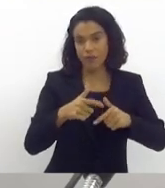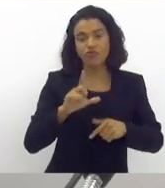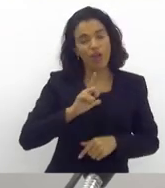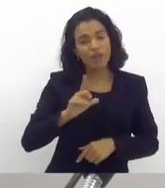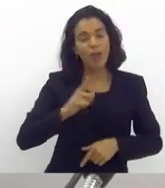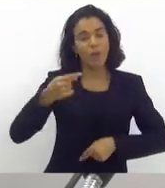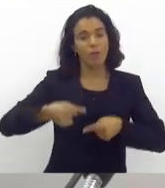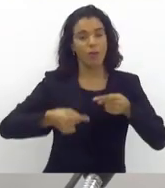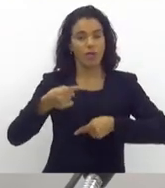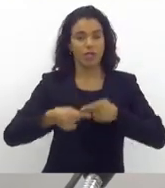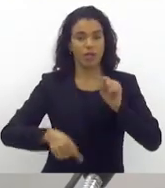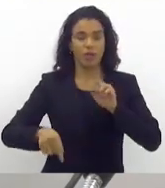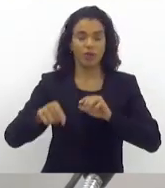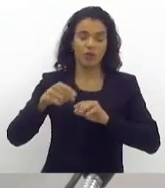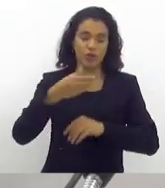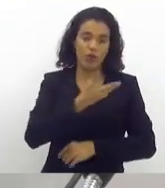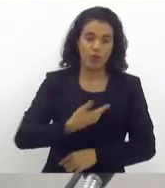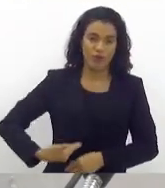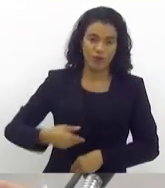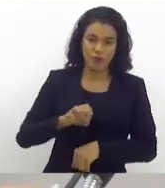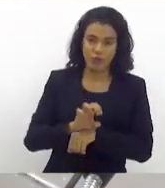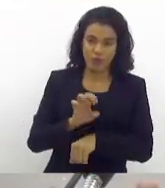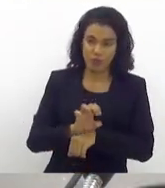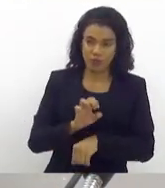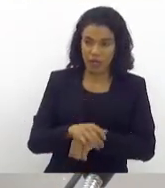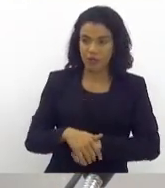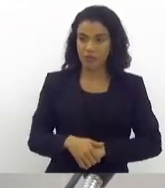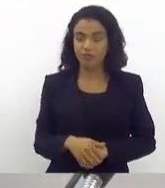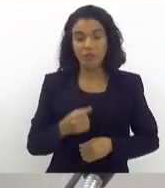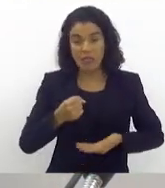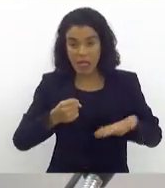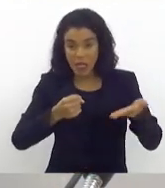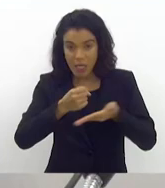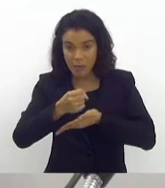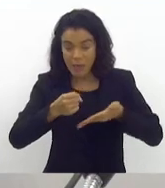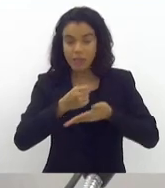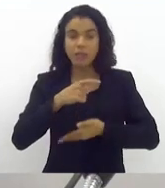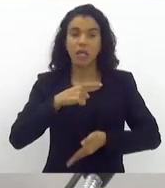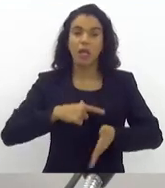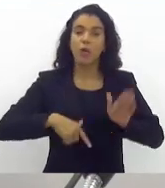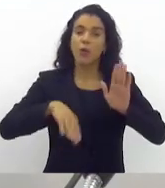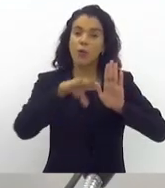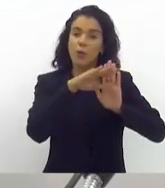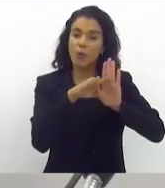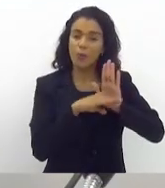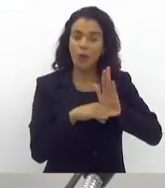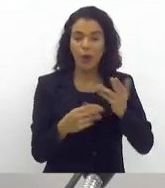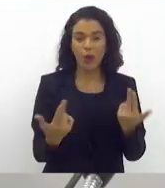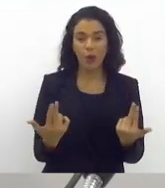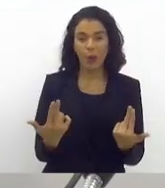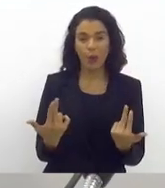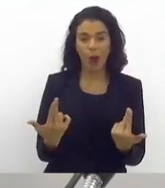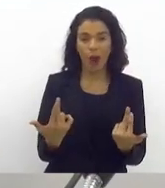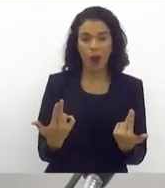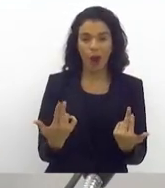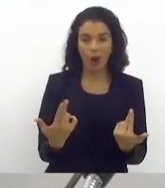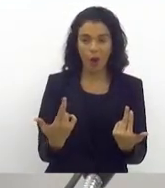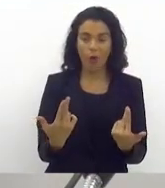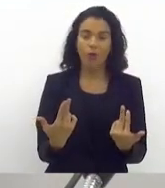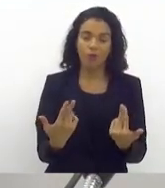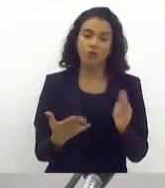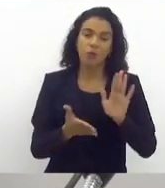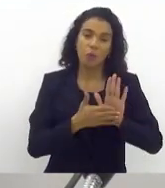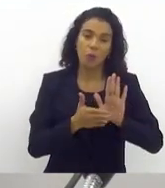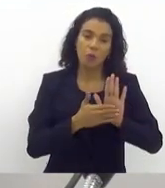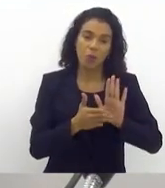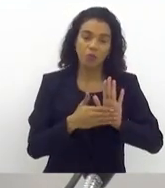instituída no governo do estado que, no seu bojo, tem ali um programa exatamente igual ao proposto pelo projeto da